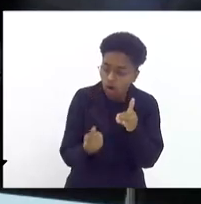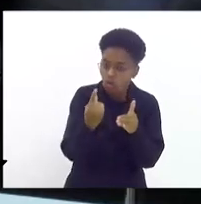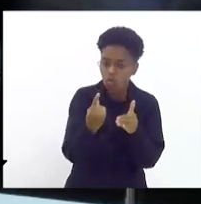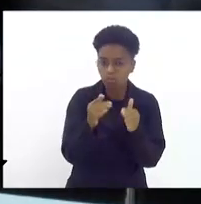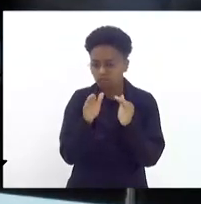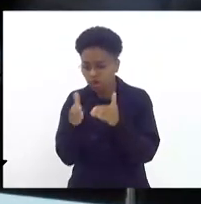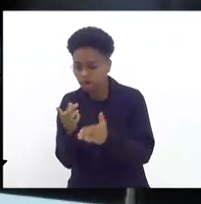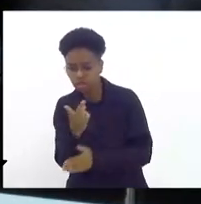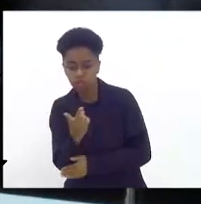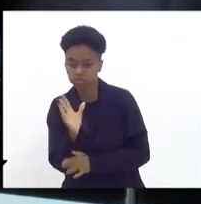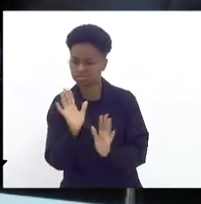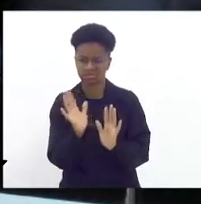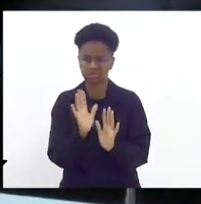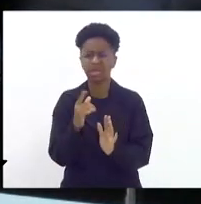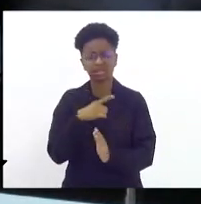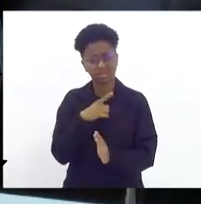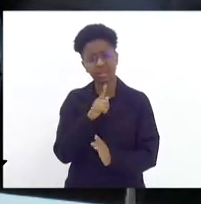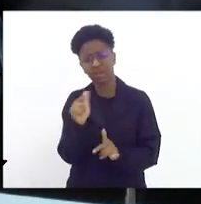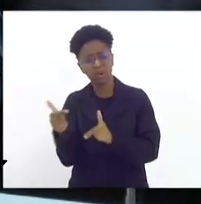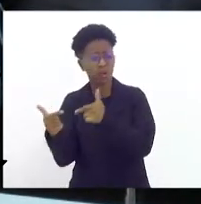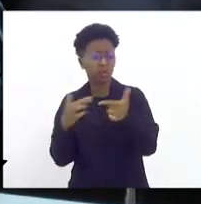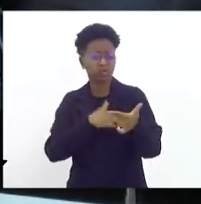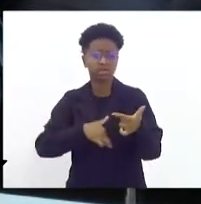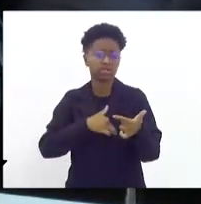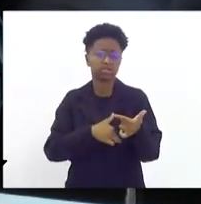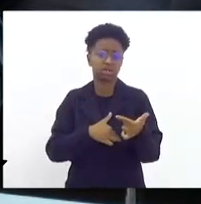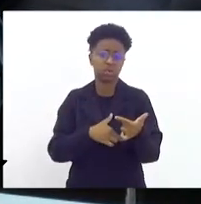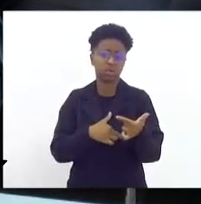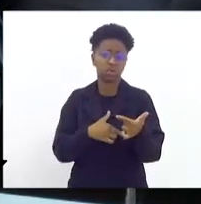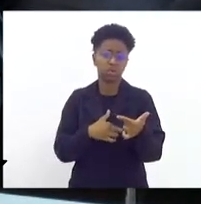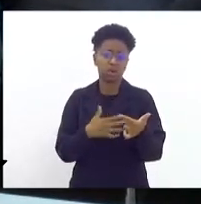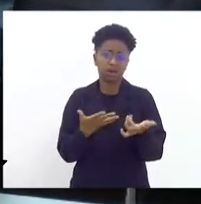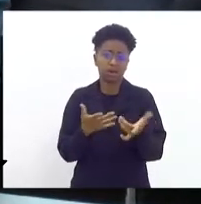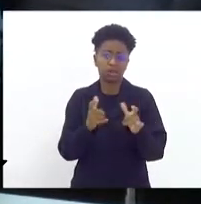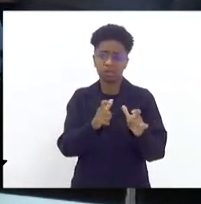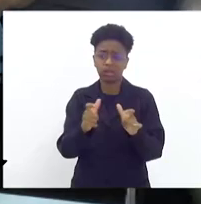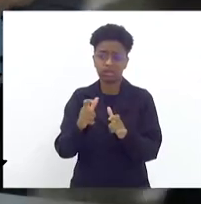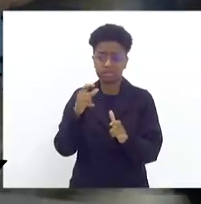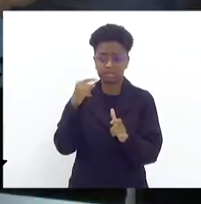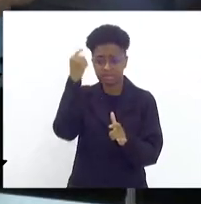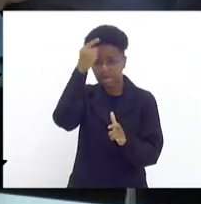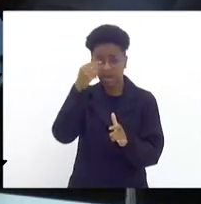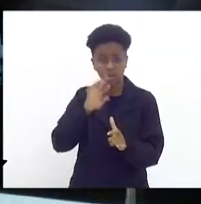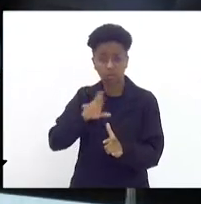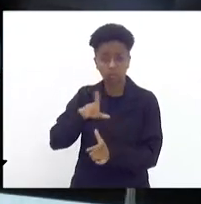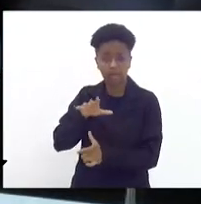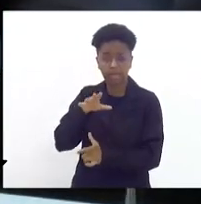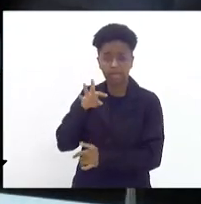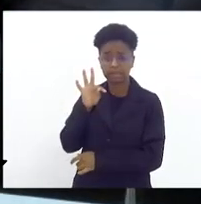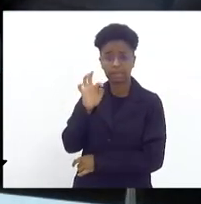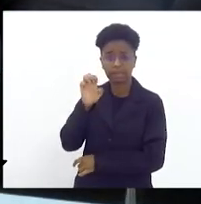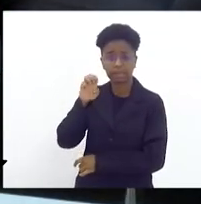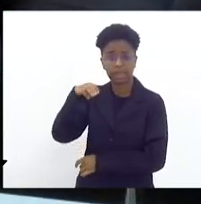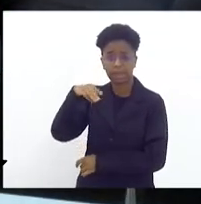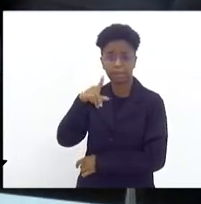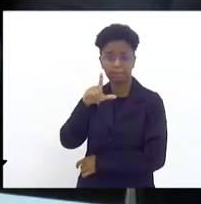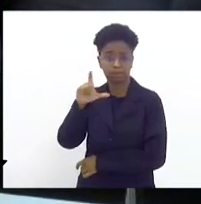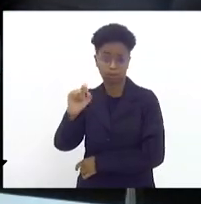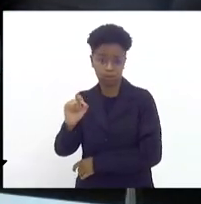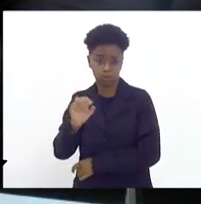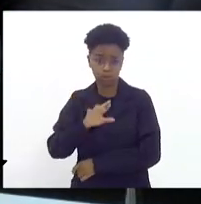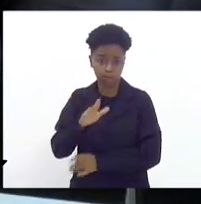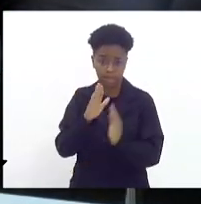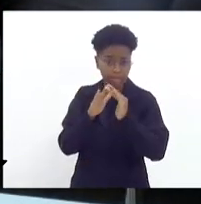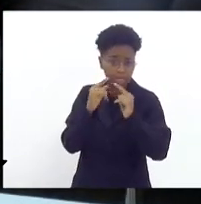duas específicas. Tem muitas religiões que não consideram os seus espaços sagrados como templos. Daí, quando eu